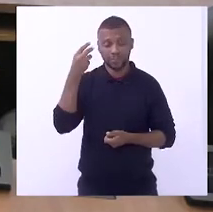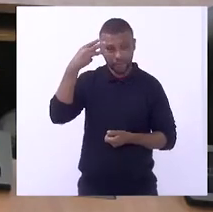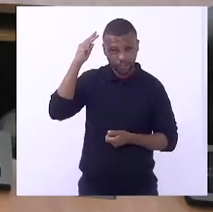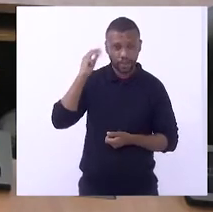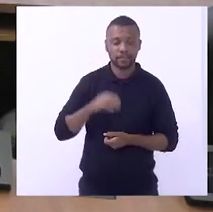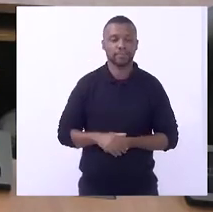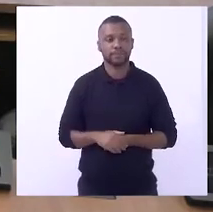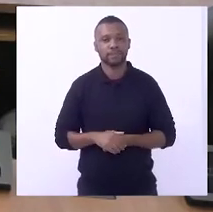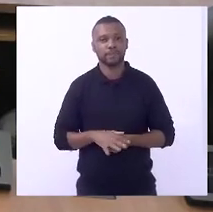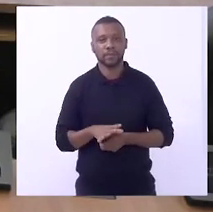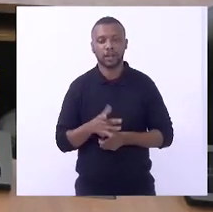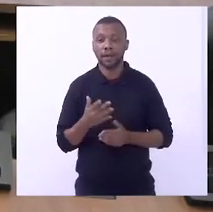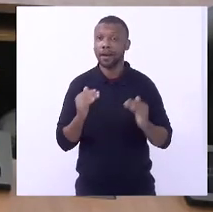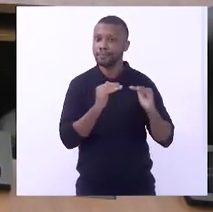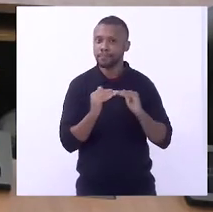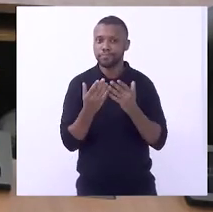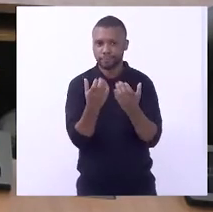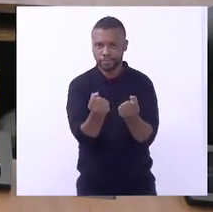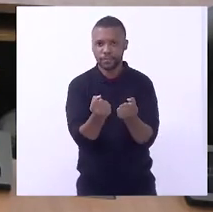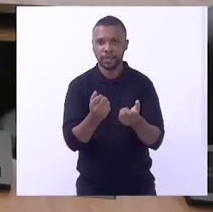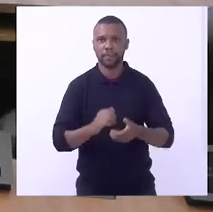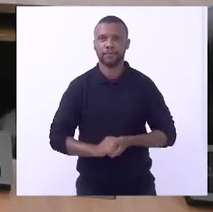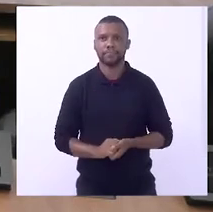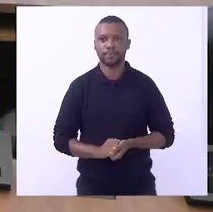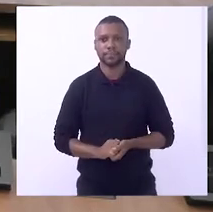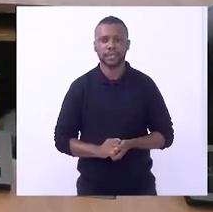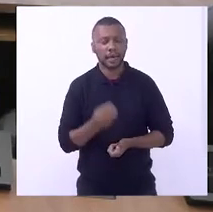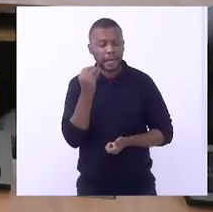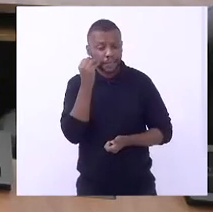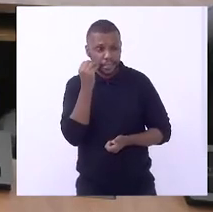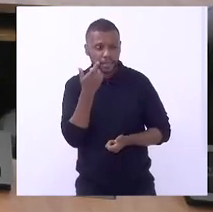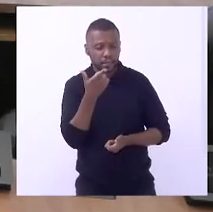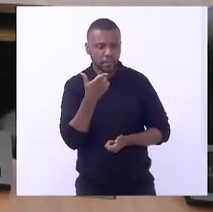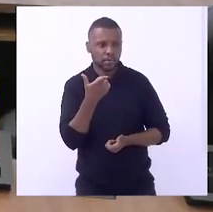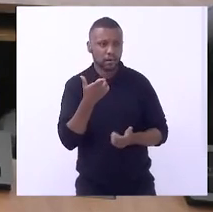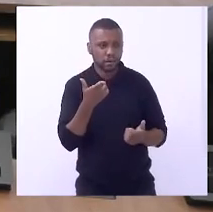Favorável. Vem se vai dar um jeito de falar comigo hoje, tá bom?